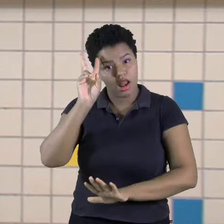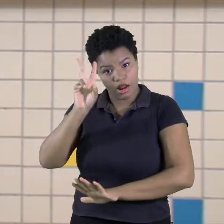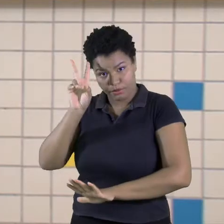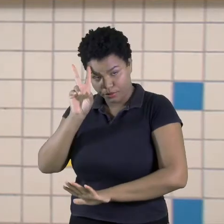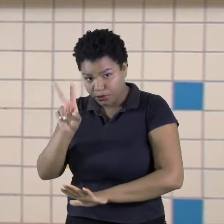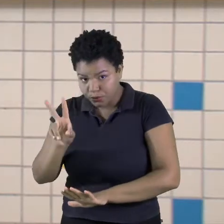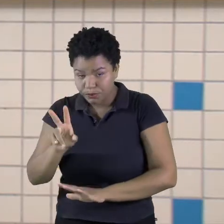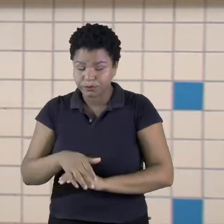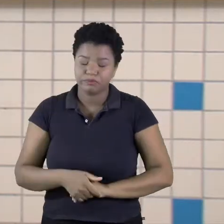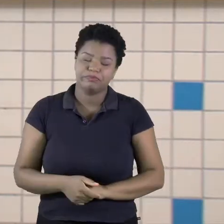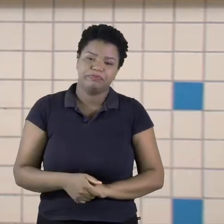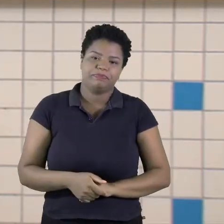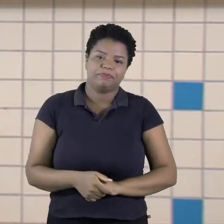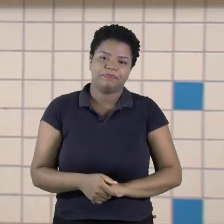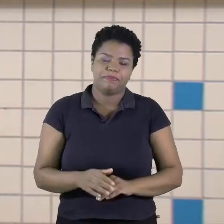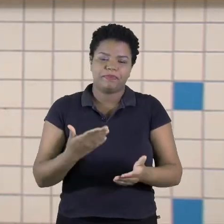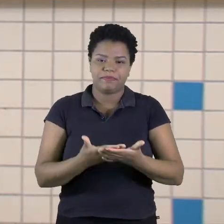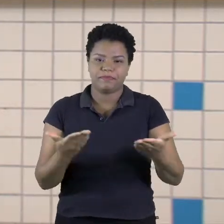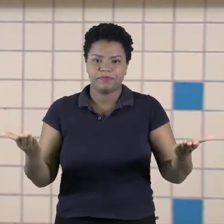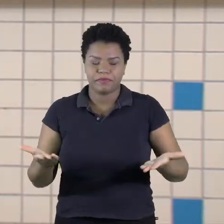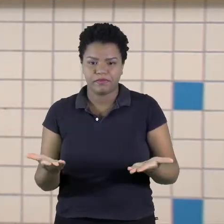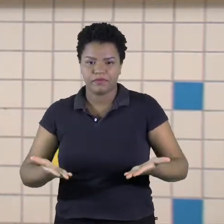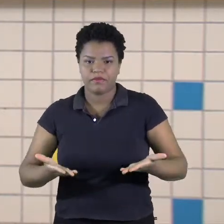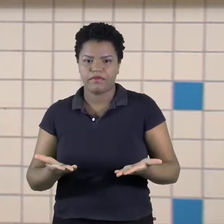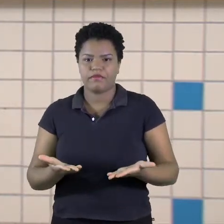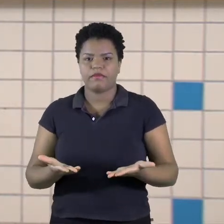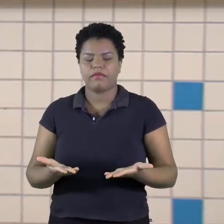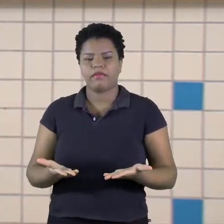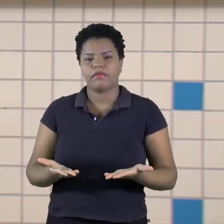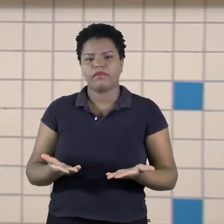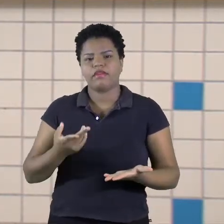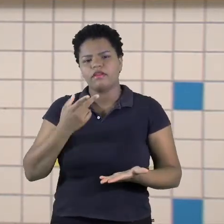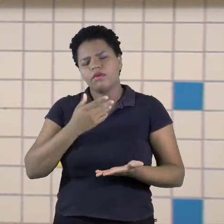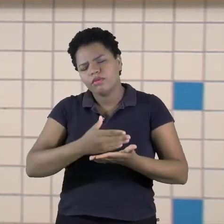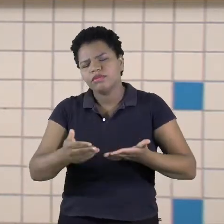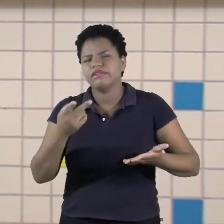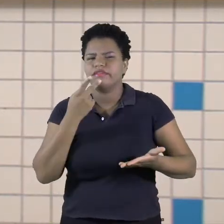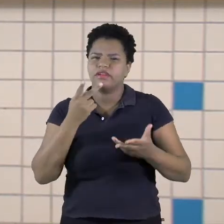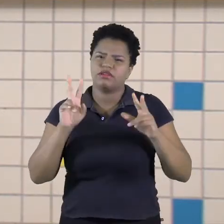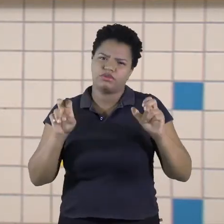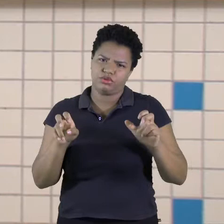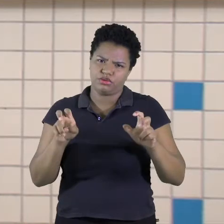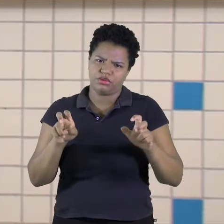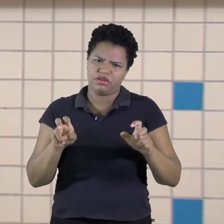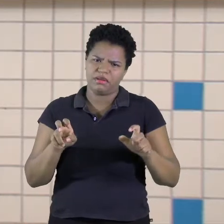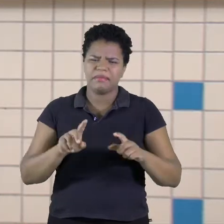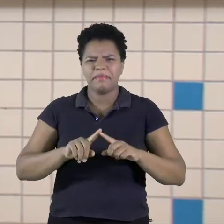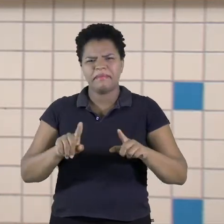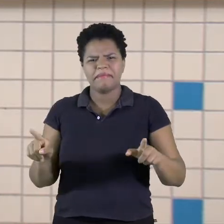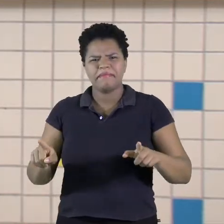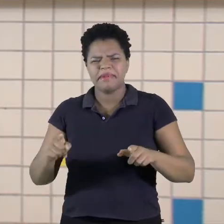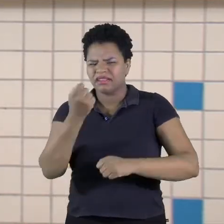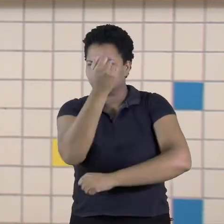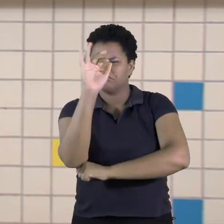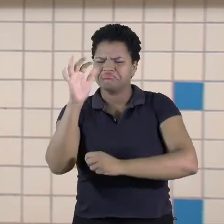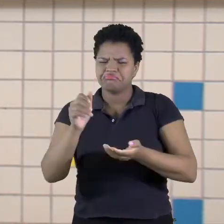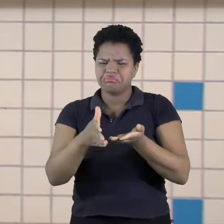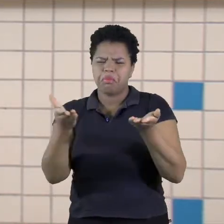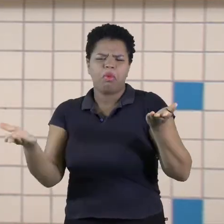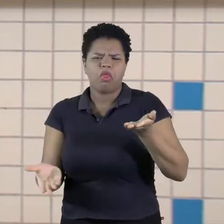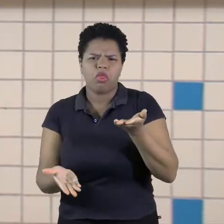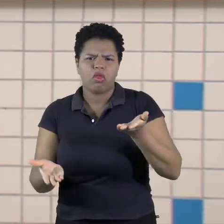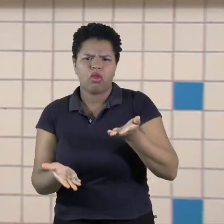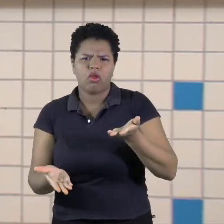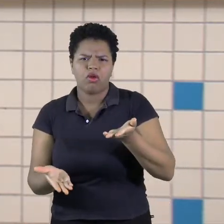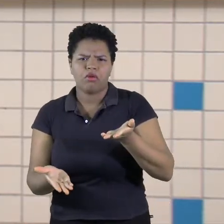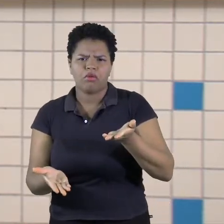a aula de hoje a gente vai começar a falar sobre ela. Mas o que tem a ver um desequilíbrio ambiental